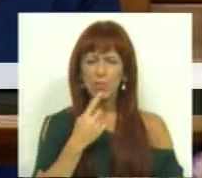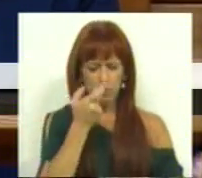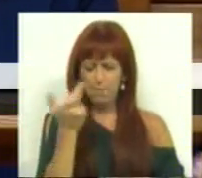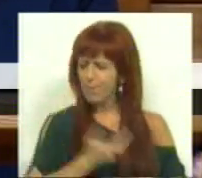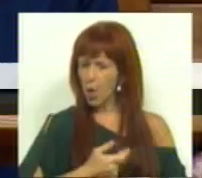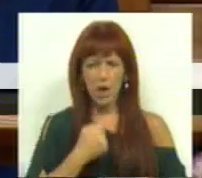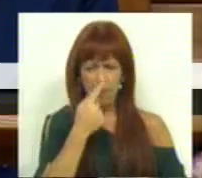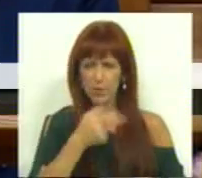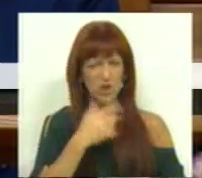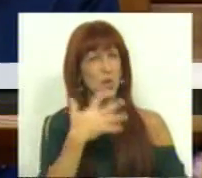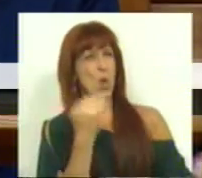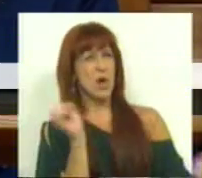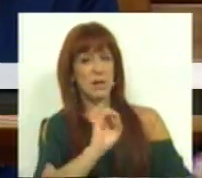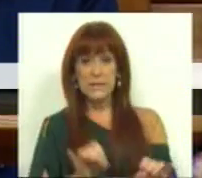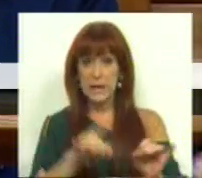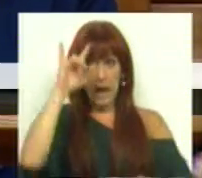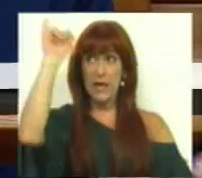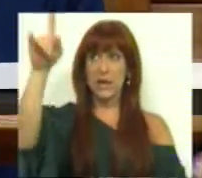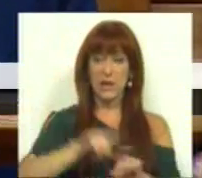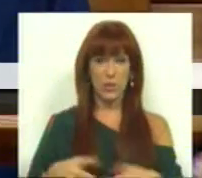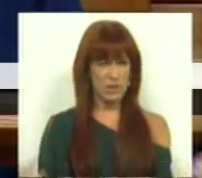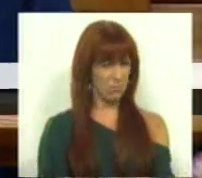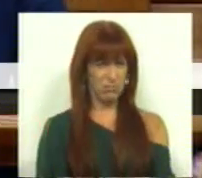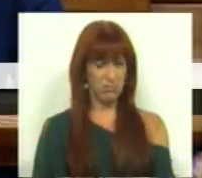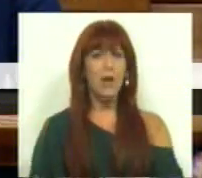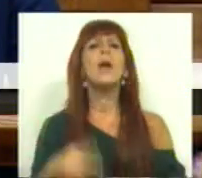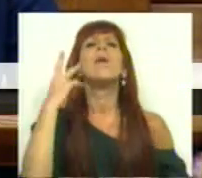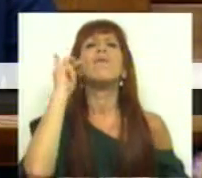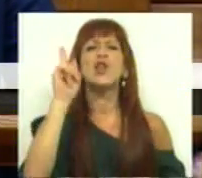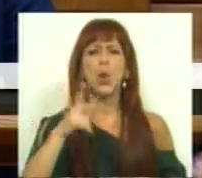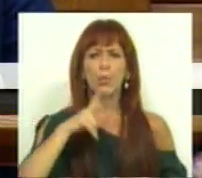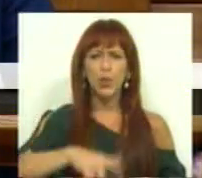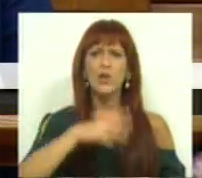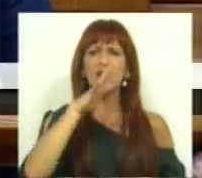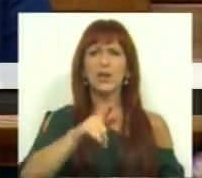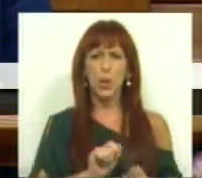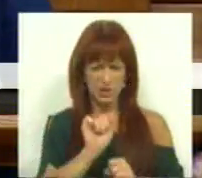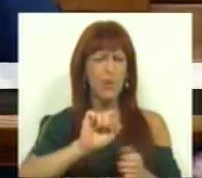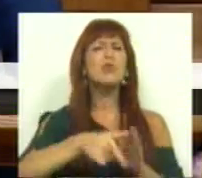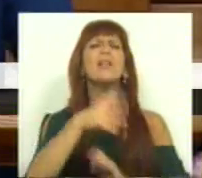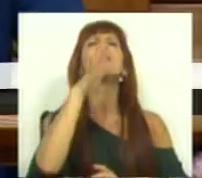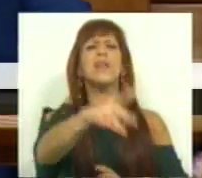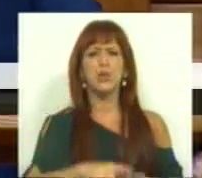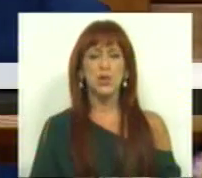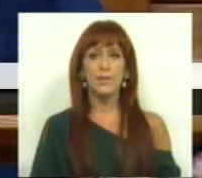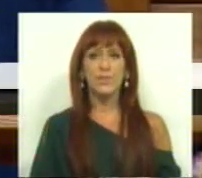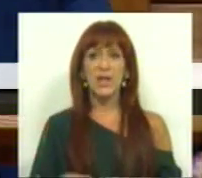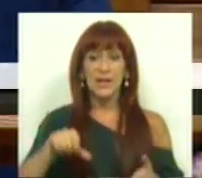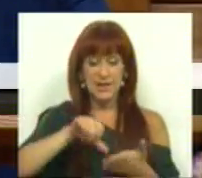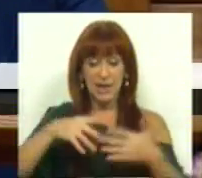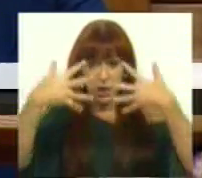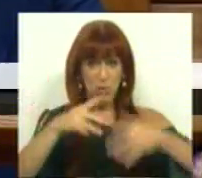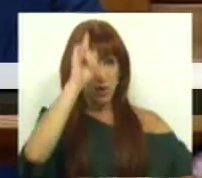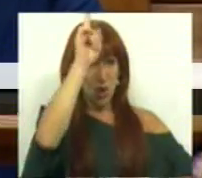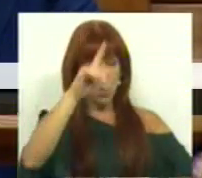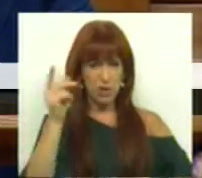podre, tão descredibilizado como as ideias que defende. Vejam o que o país diz do vosso projeto. Centrais sindicais